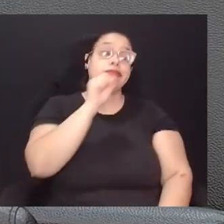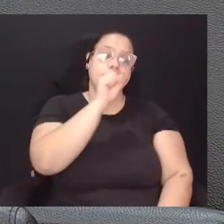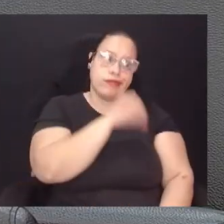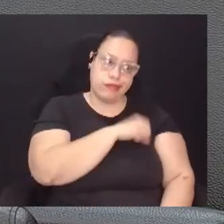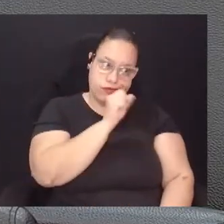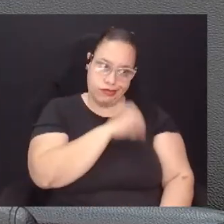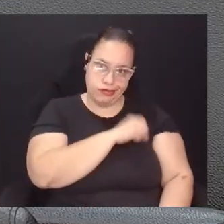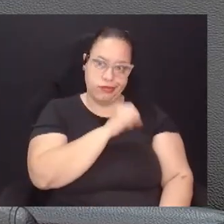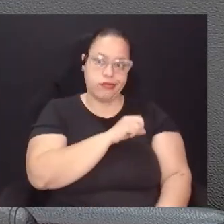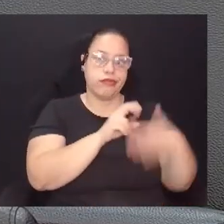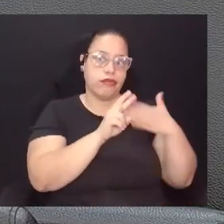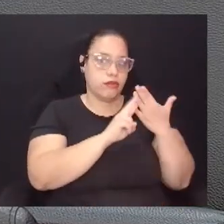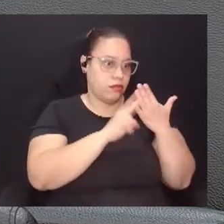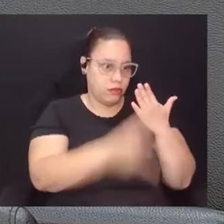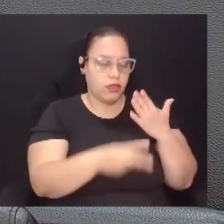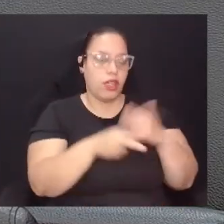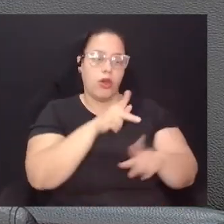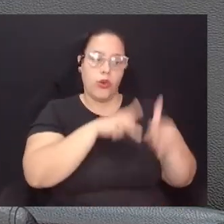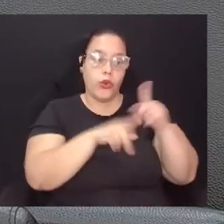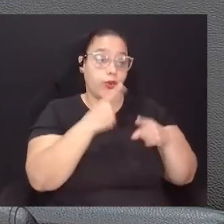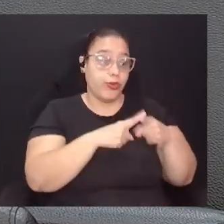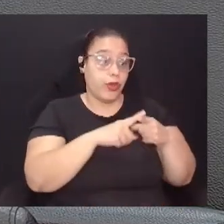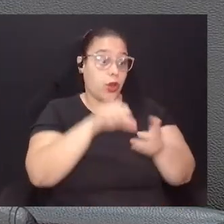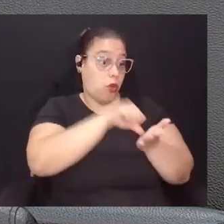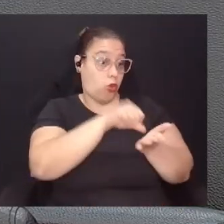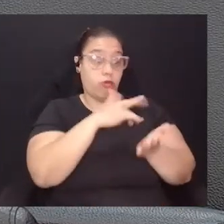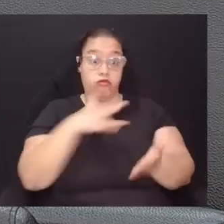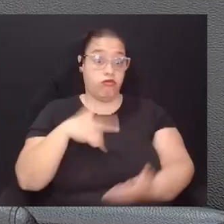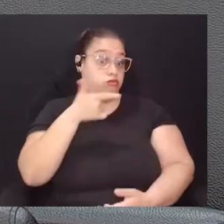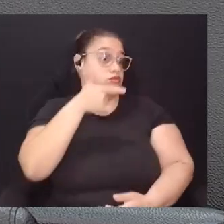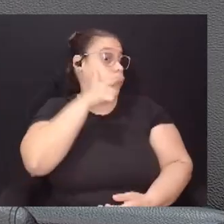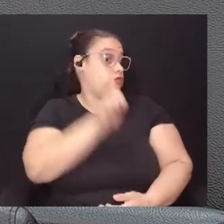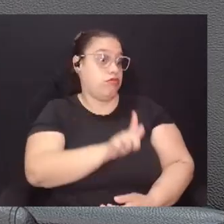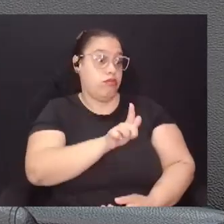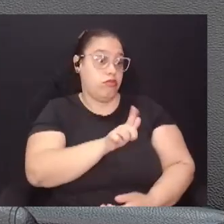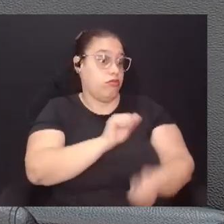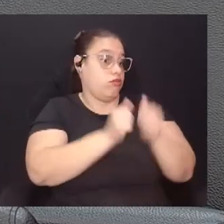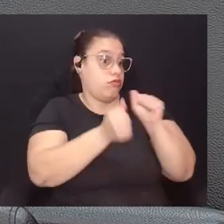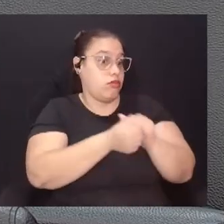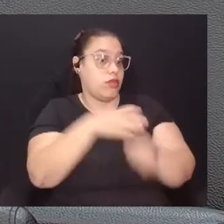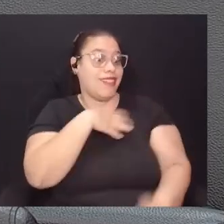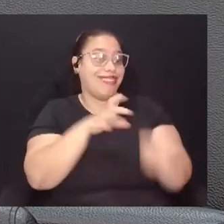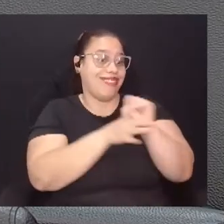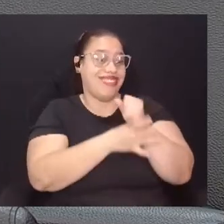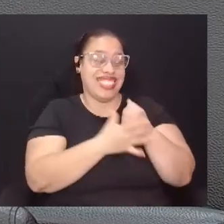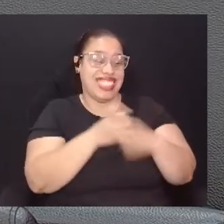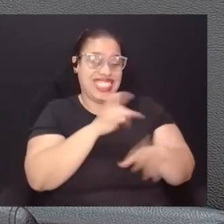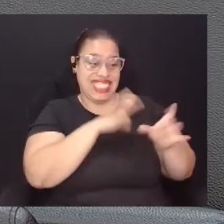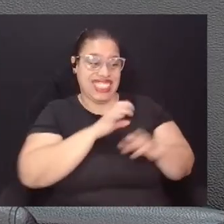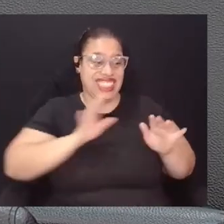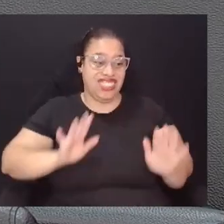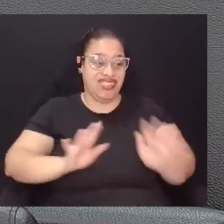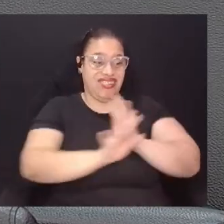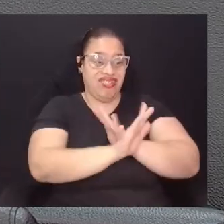Isso impacta em toda a população, porque se o posto de saúde ele não consegue estar limpo adequadamente, a população se sente mais insegura para frequentar